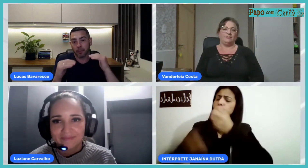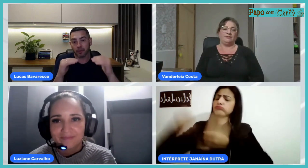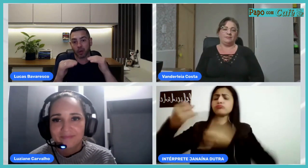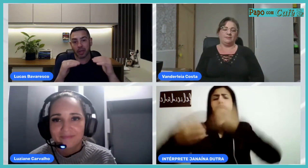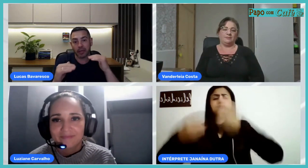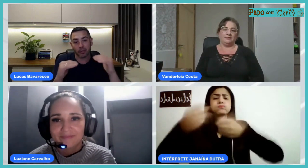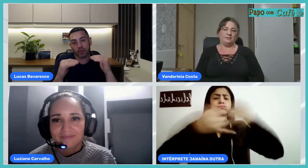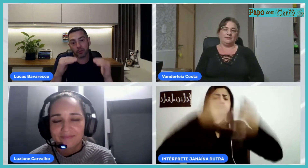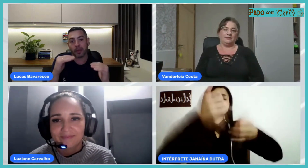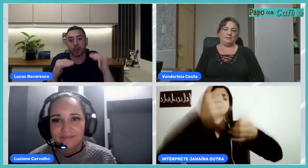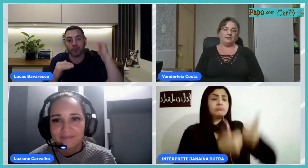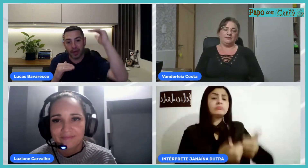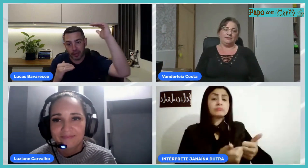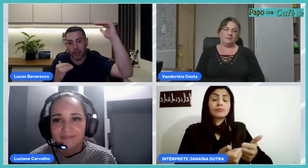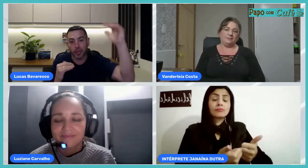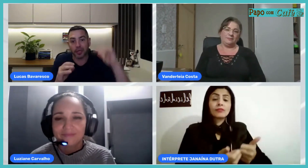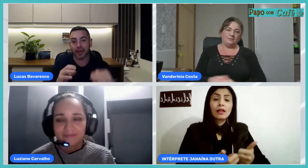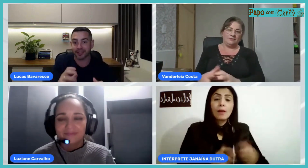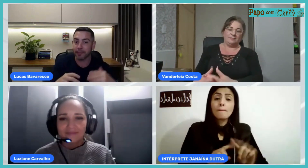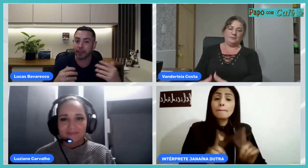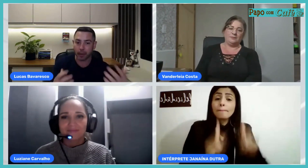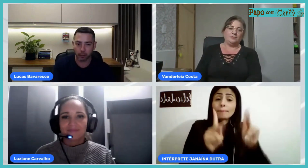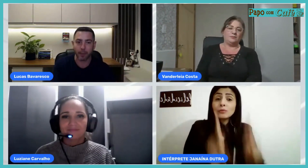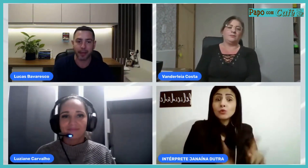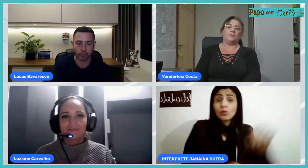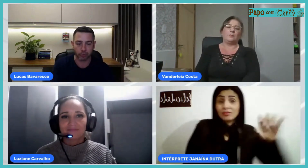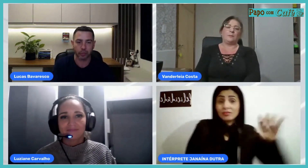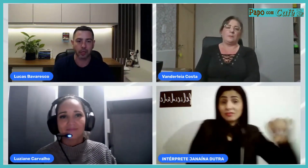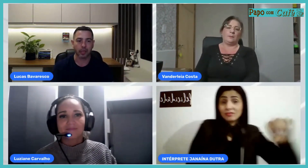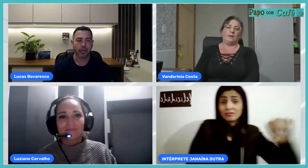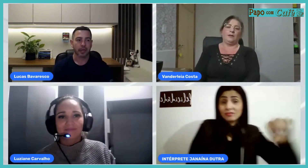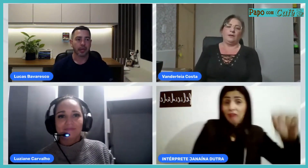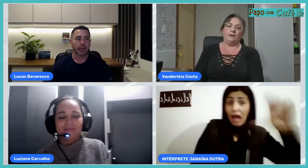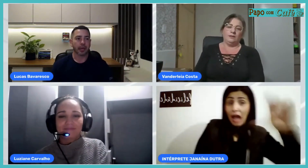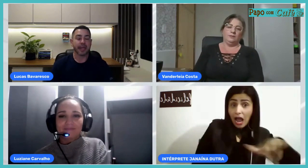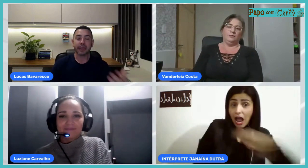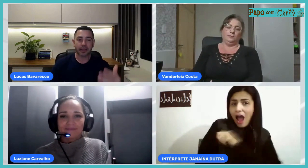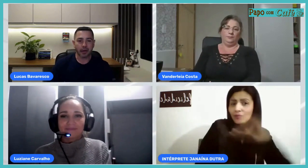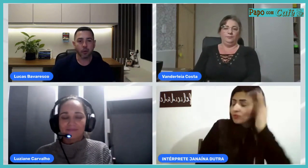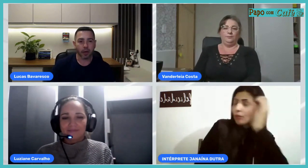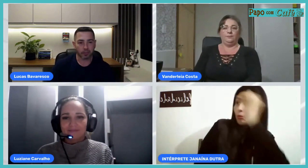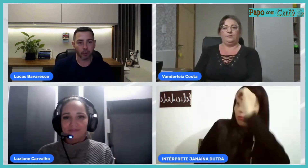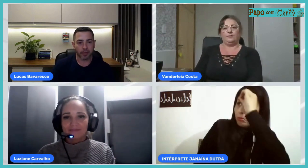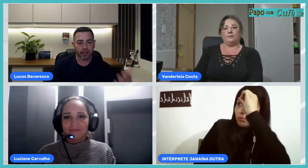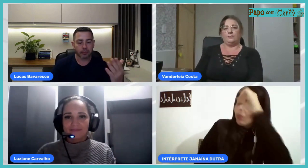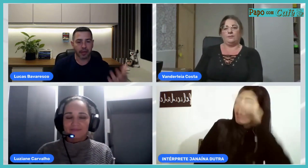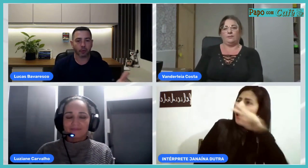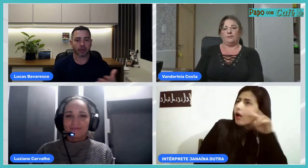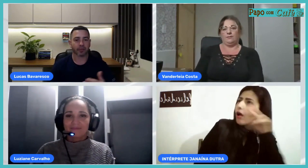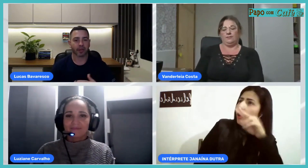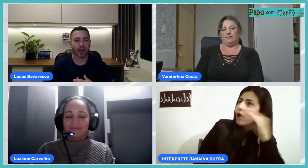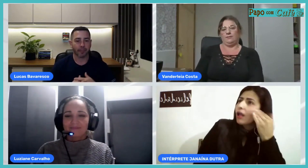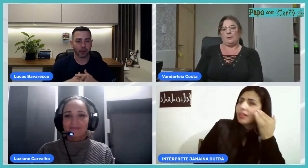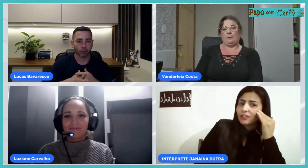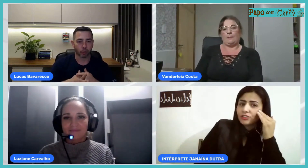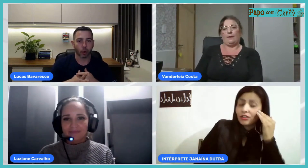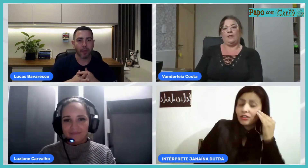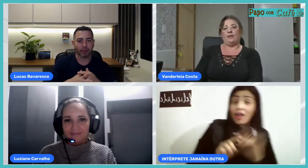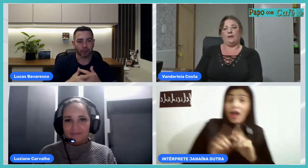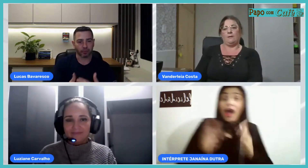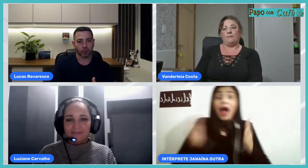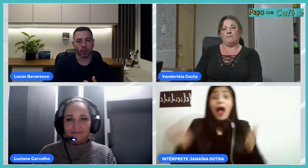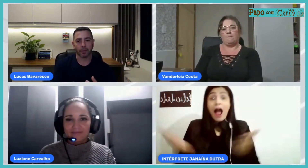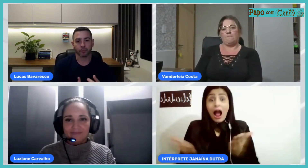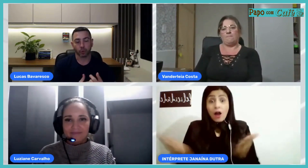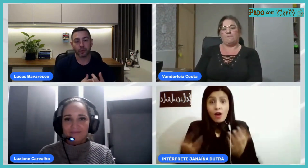que uma pessoa leiga dificilmente vai atingir nesse primeiro momento. Então, respondendo, né, o que a Vanderlei perguntou,